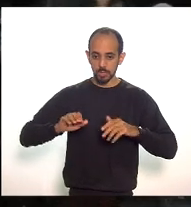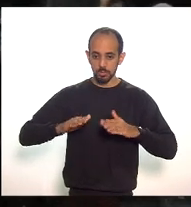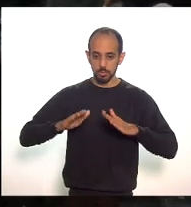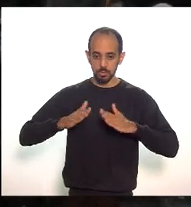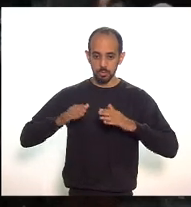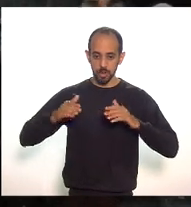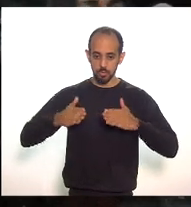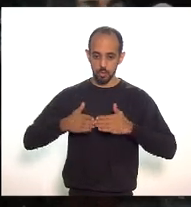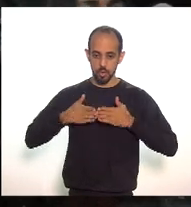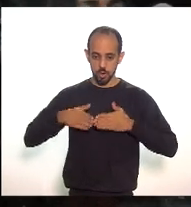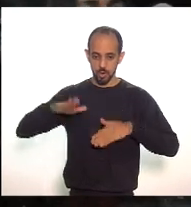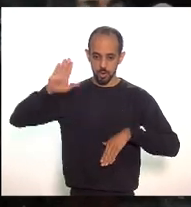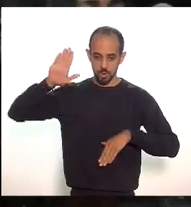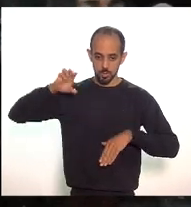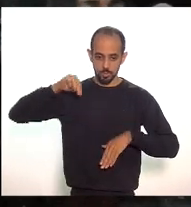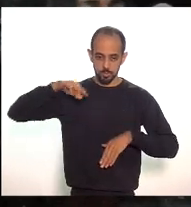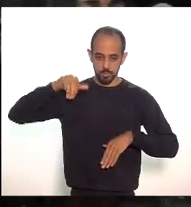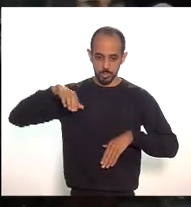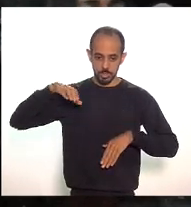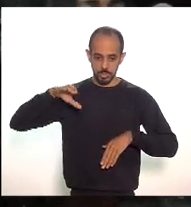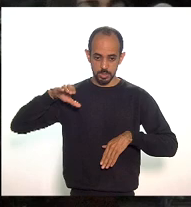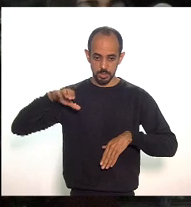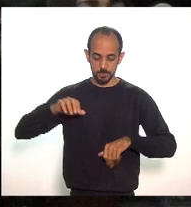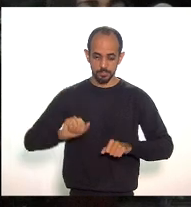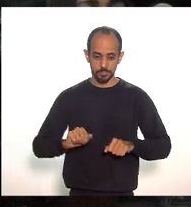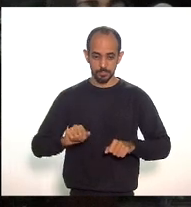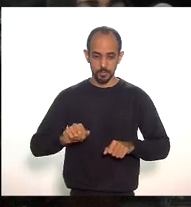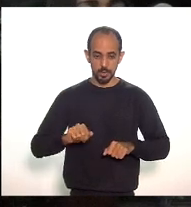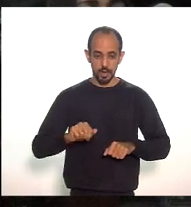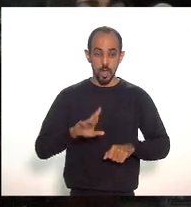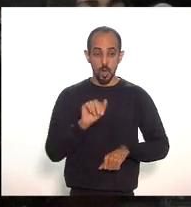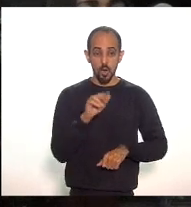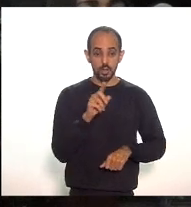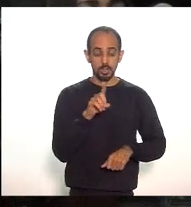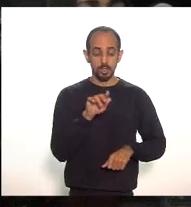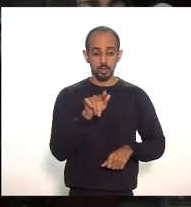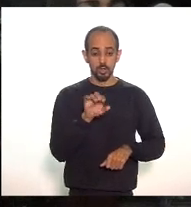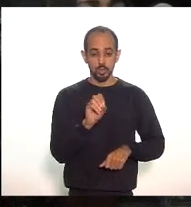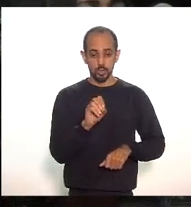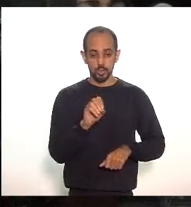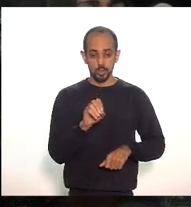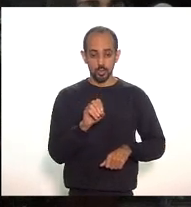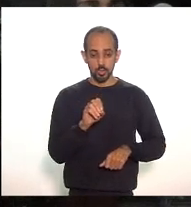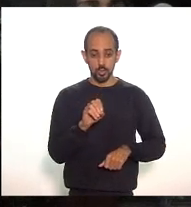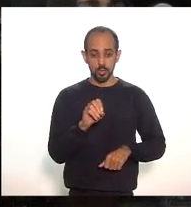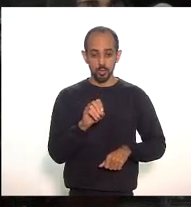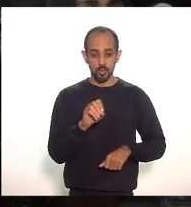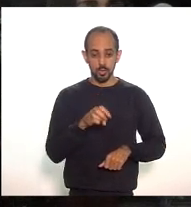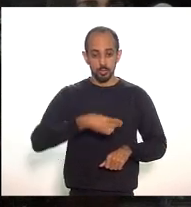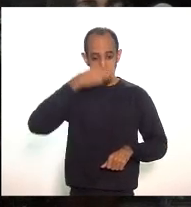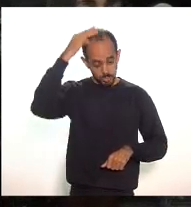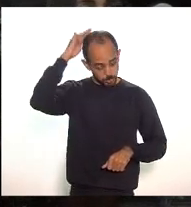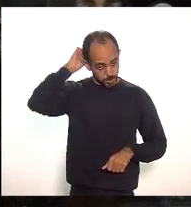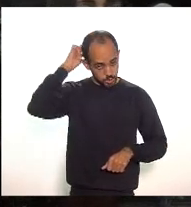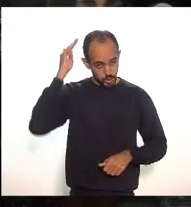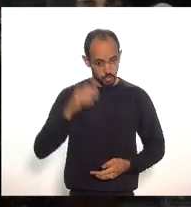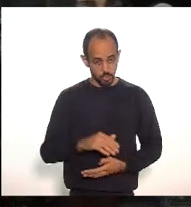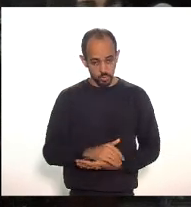do Rodrigo o Bacelar o deputado Márcio Pacheco